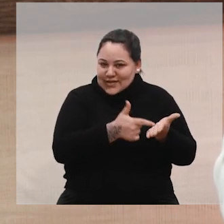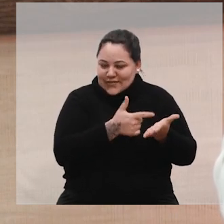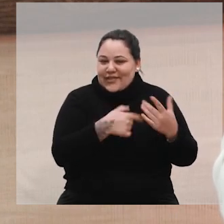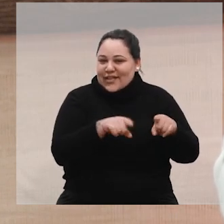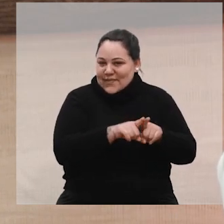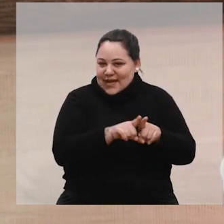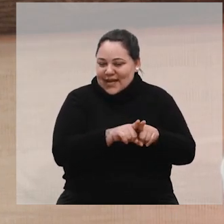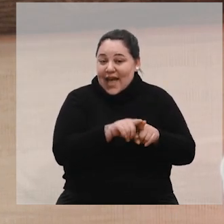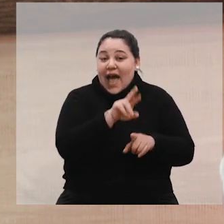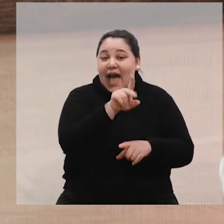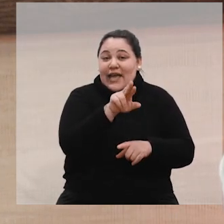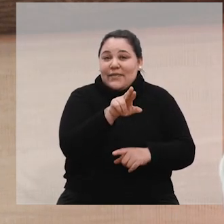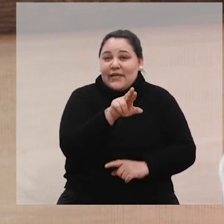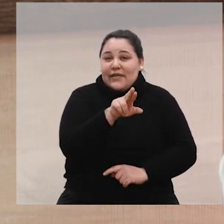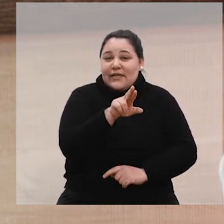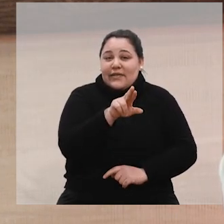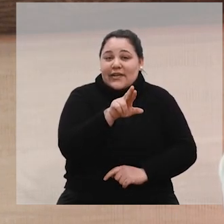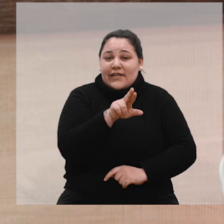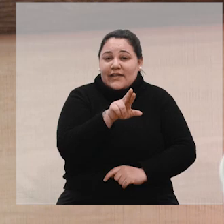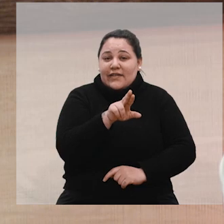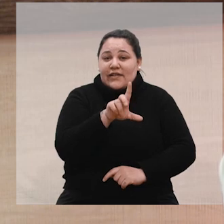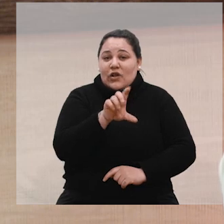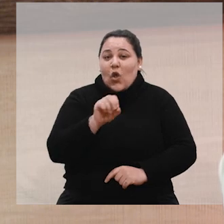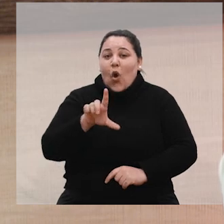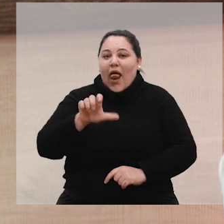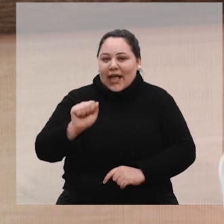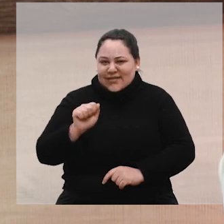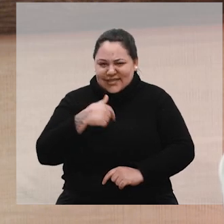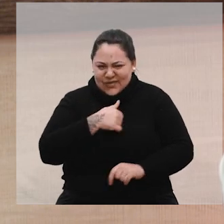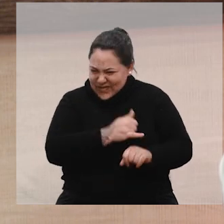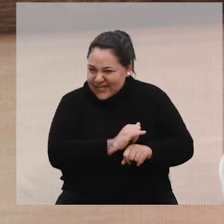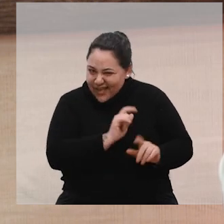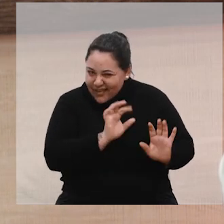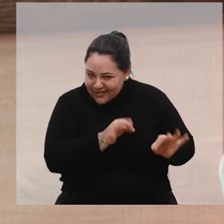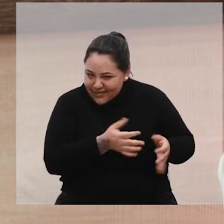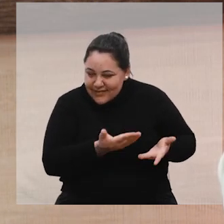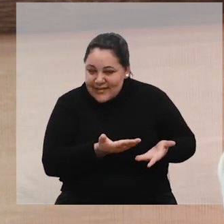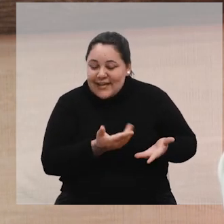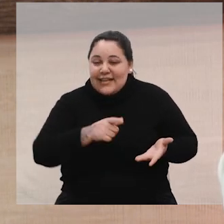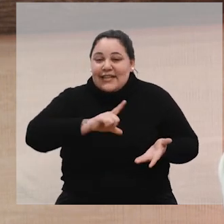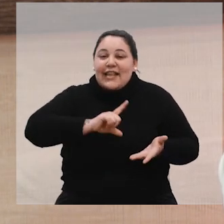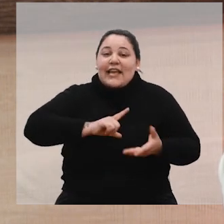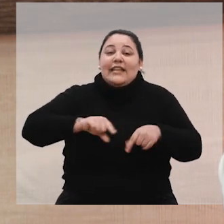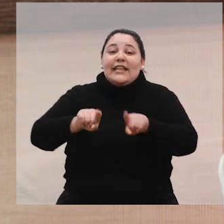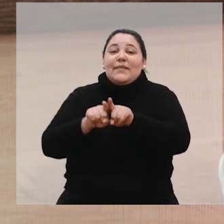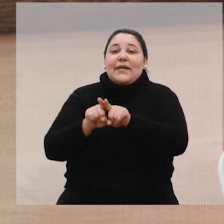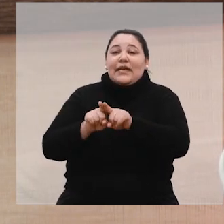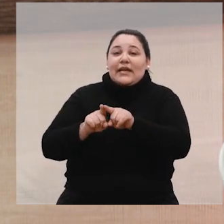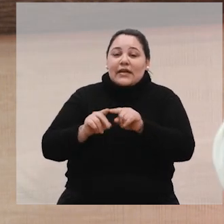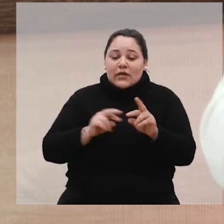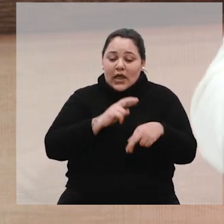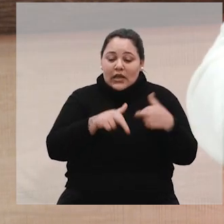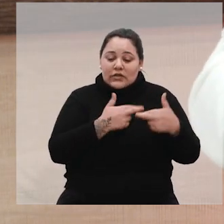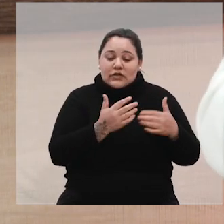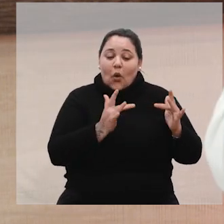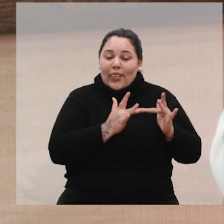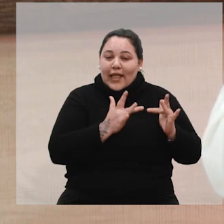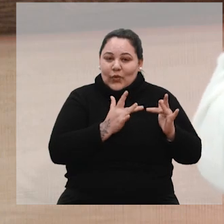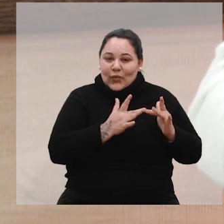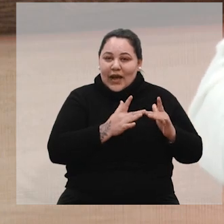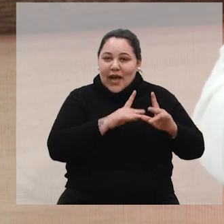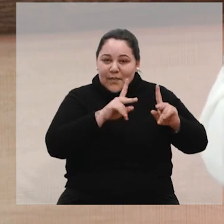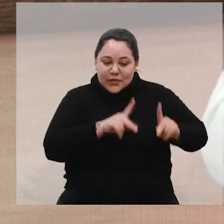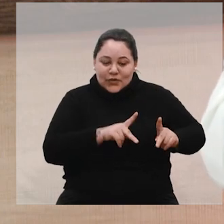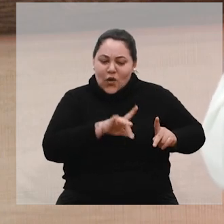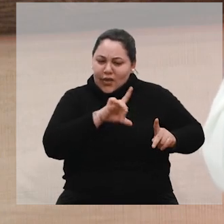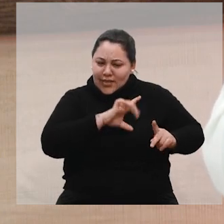largada do livro. A irmã Lola, se eu não estou enganado. Então há também ali uma mecânica de relações que